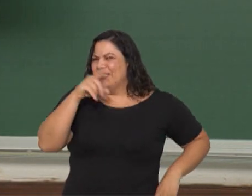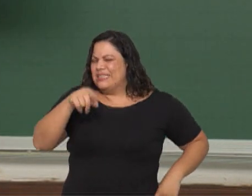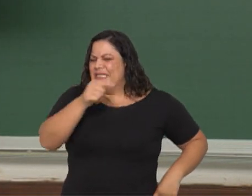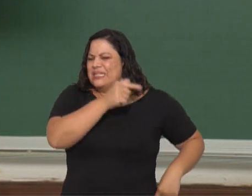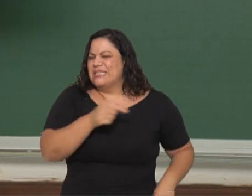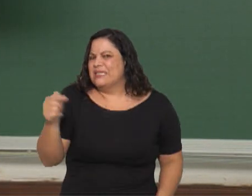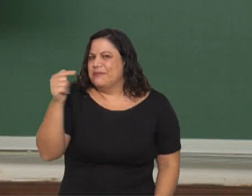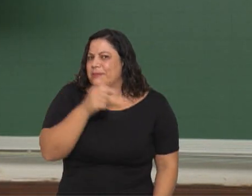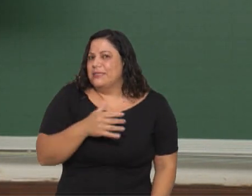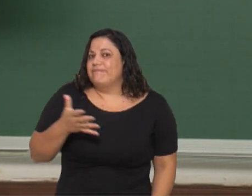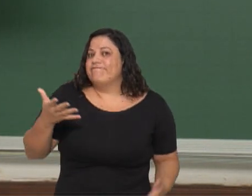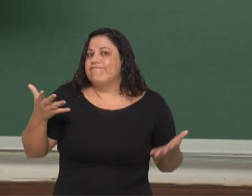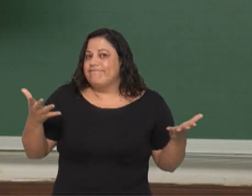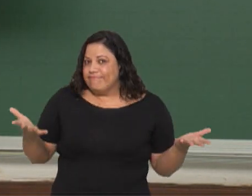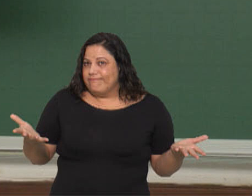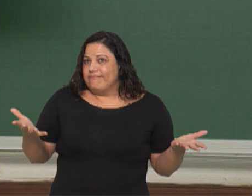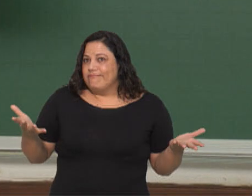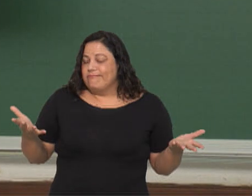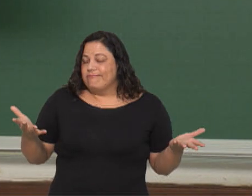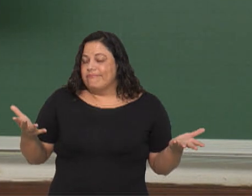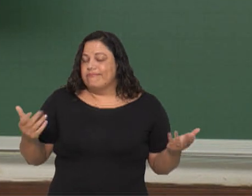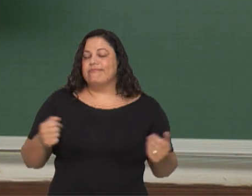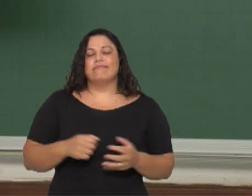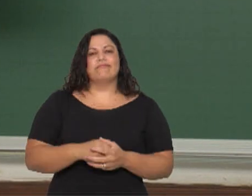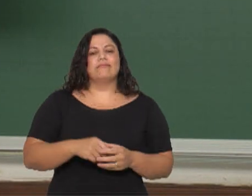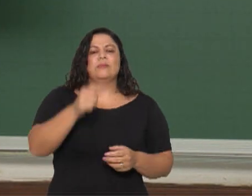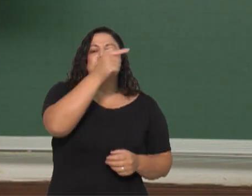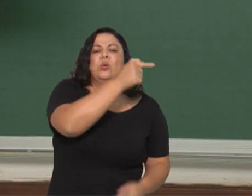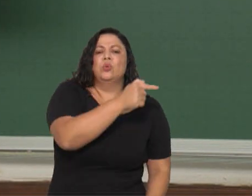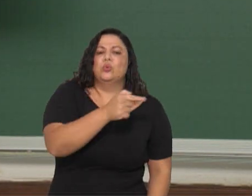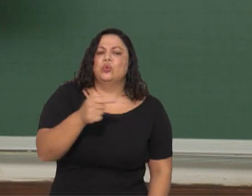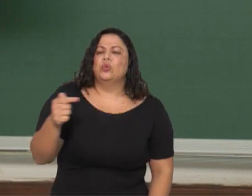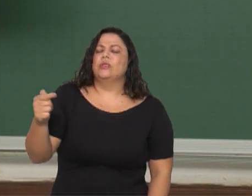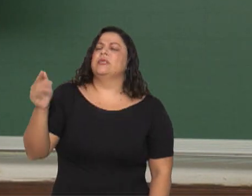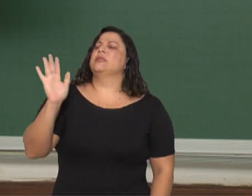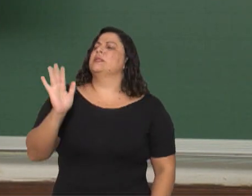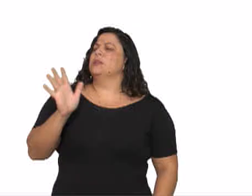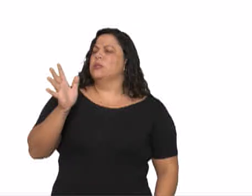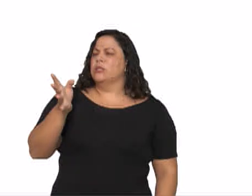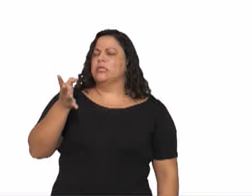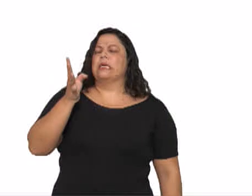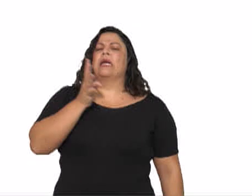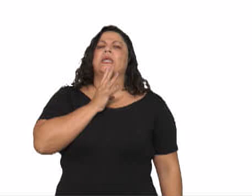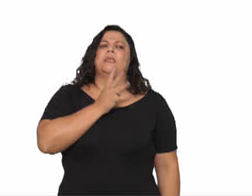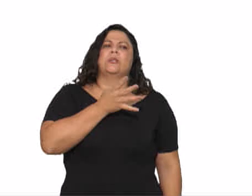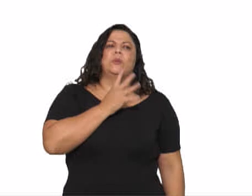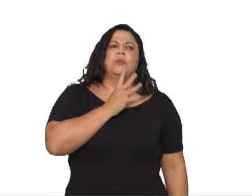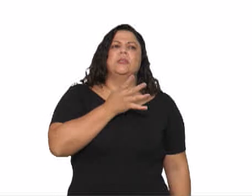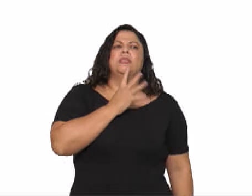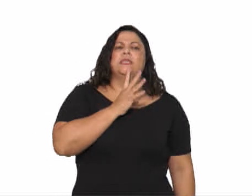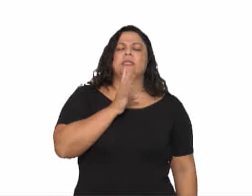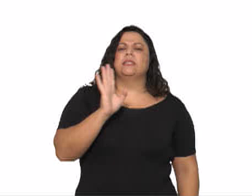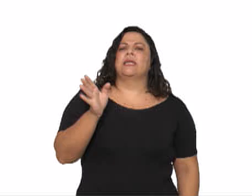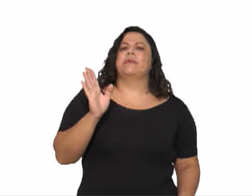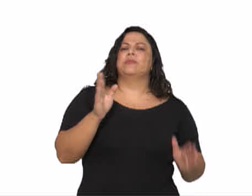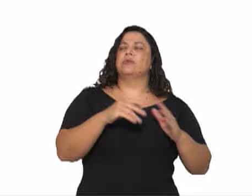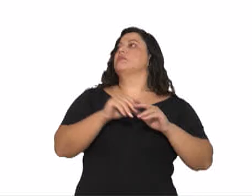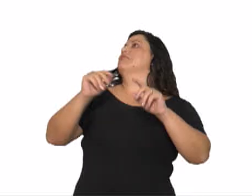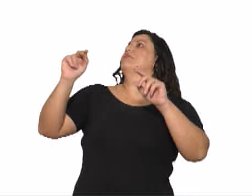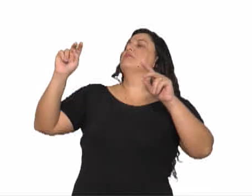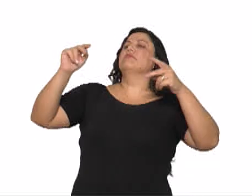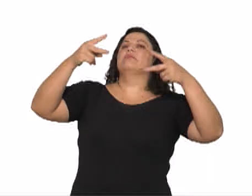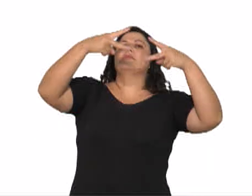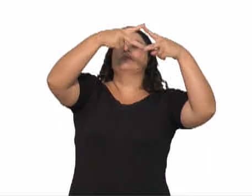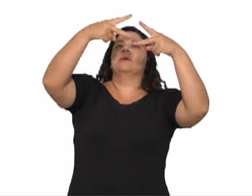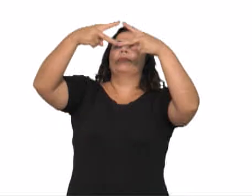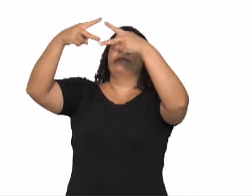estamos nos sentindo dessa forma? Olha os dias da semana que nós já conhecemos. Martes, miércoles, jueves, viernes,